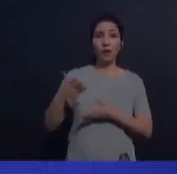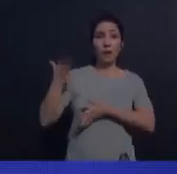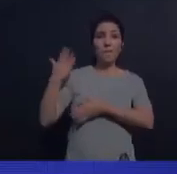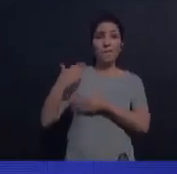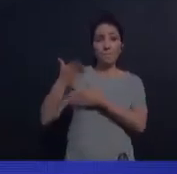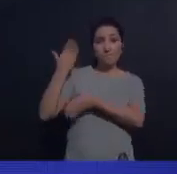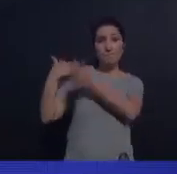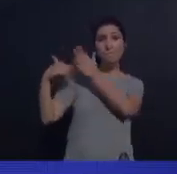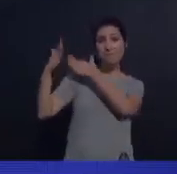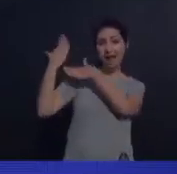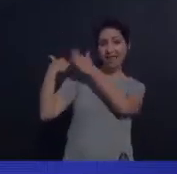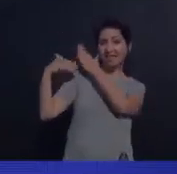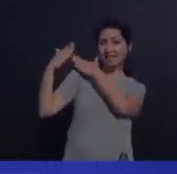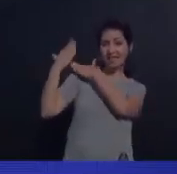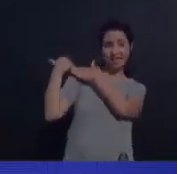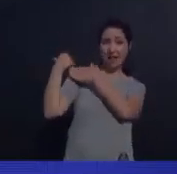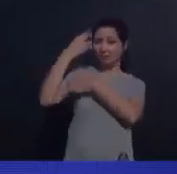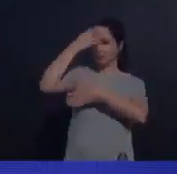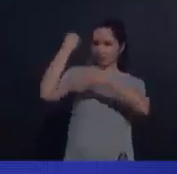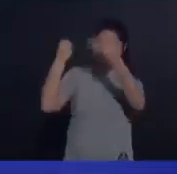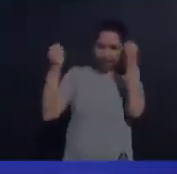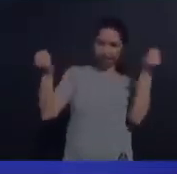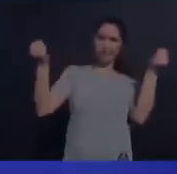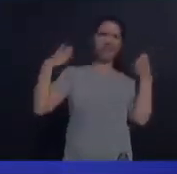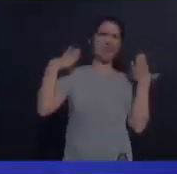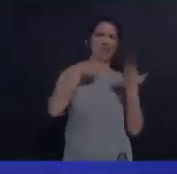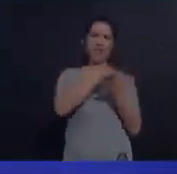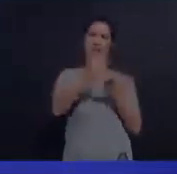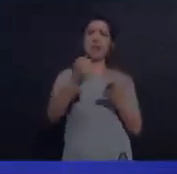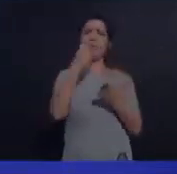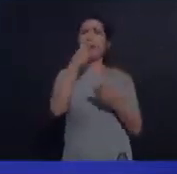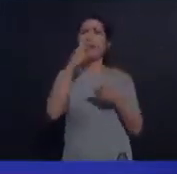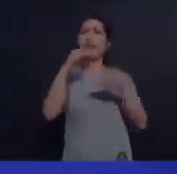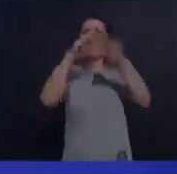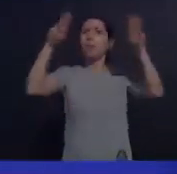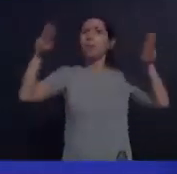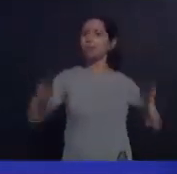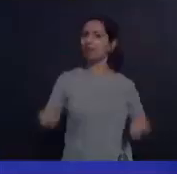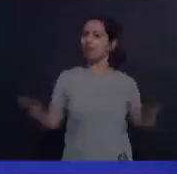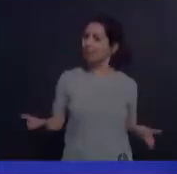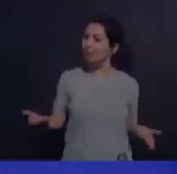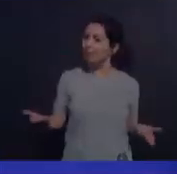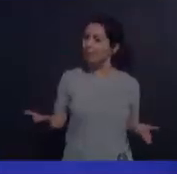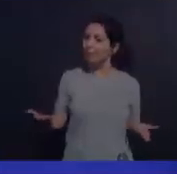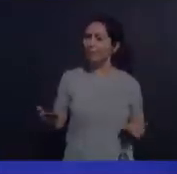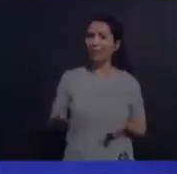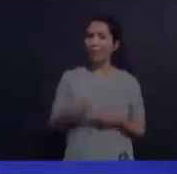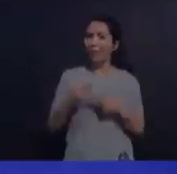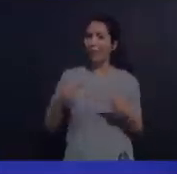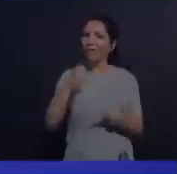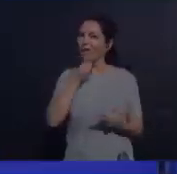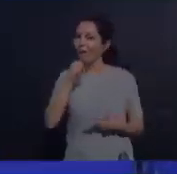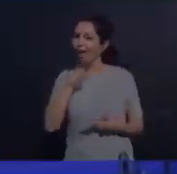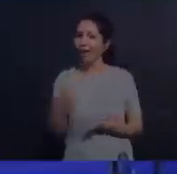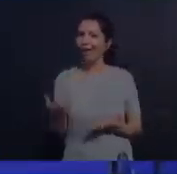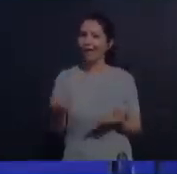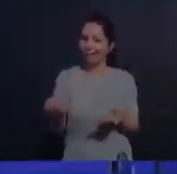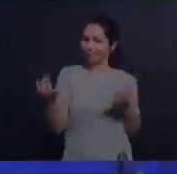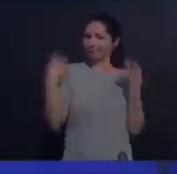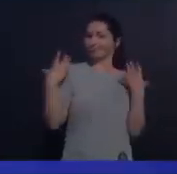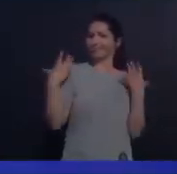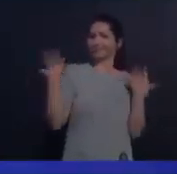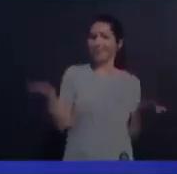conhece essa frase quem vive de passado é vetar todo presta atenção que bonitinho 10 pra